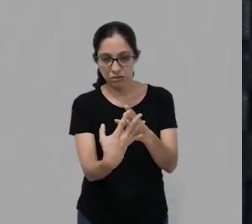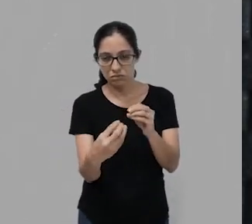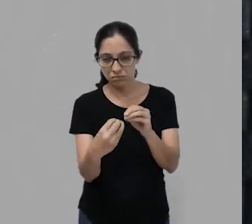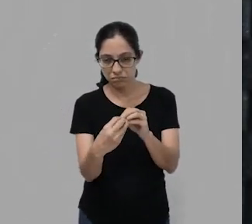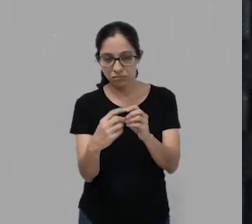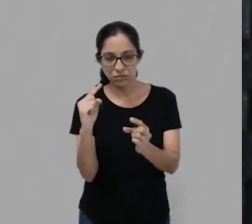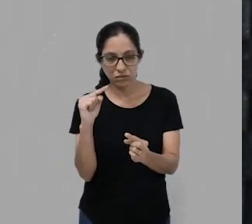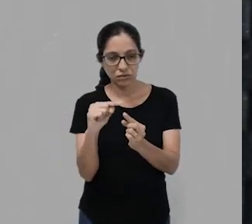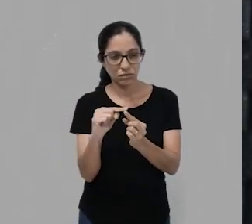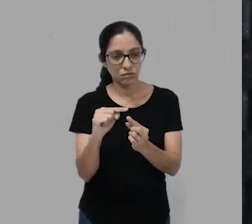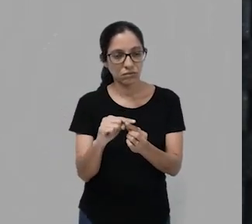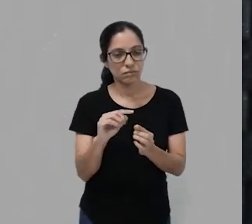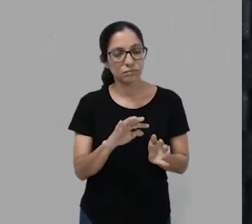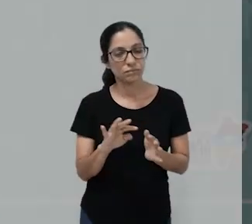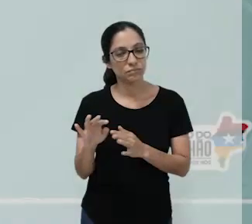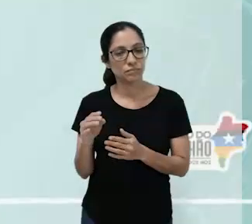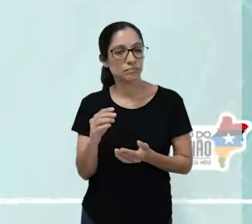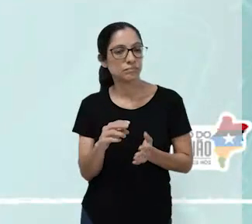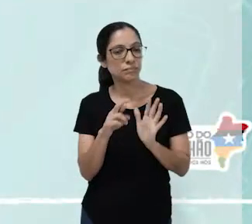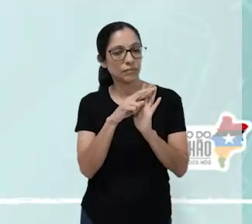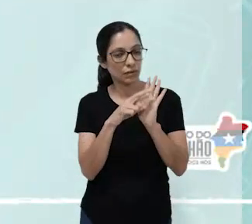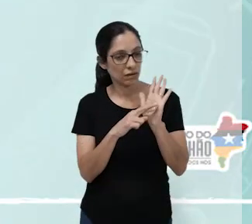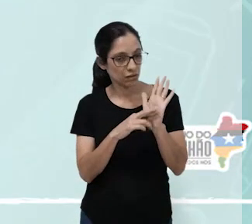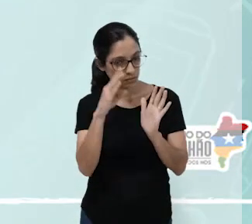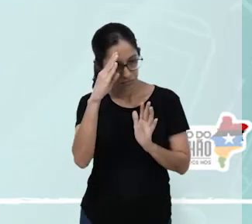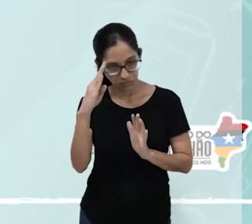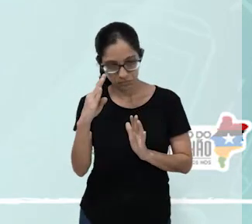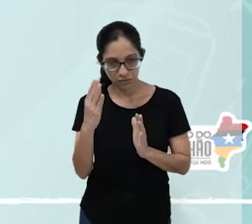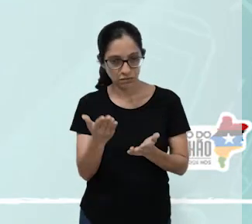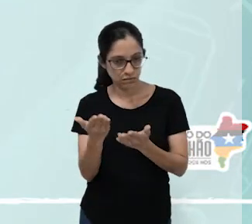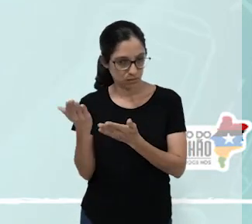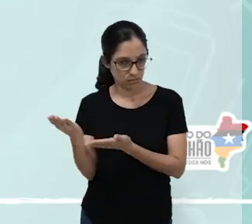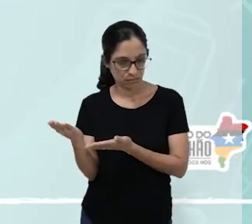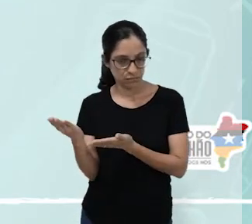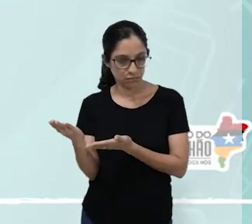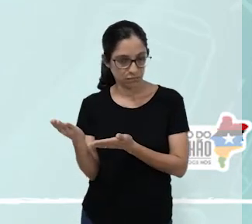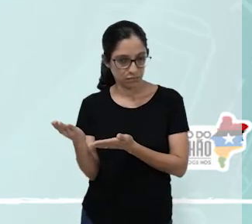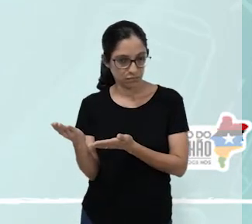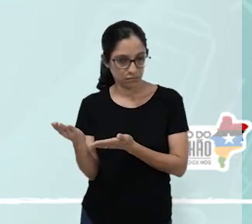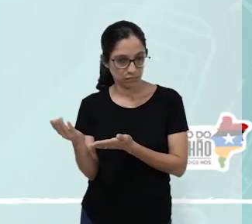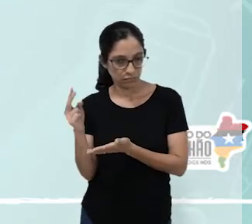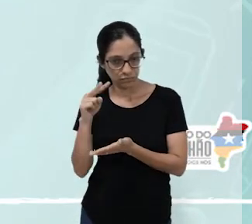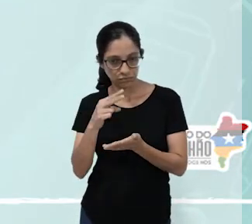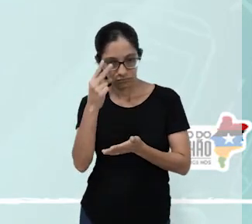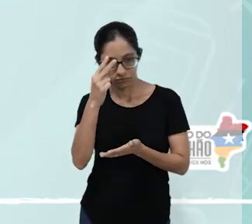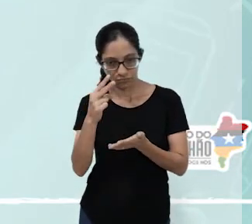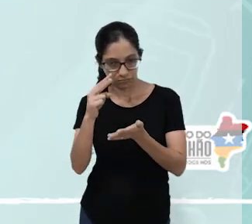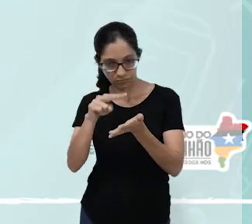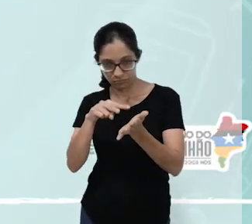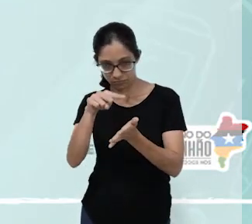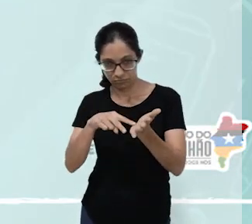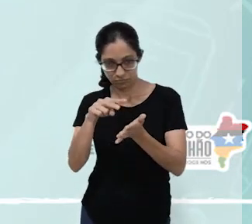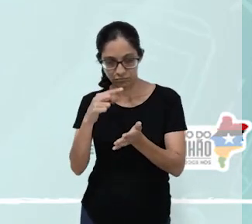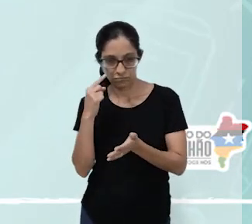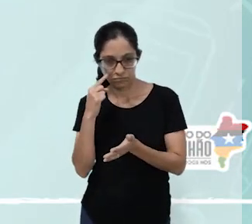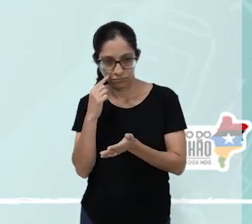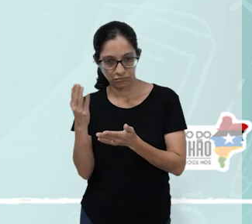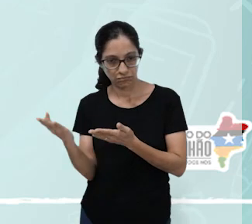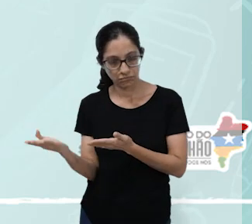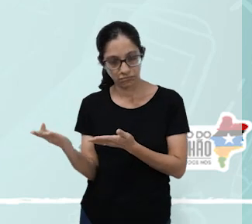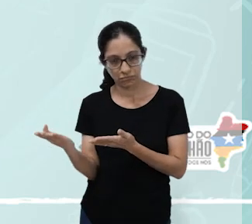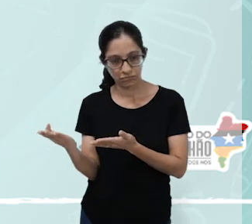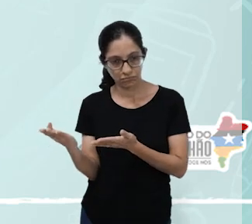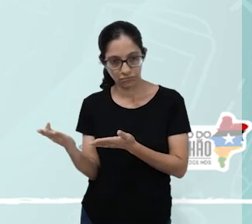rede. As principais regras do badminton. O badminton pode ser praticado entre 2 jogadores